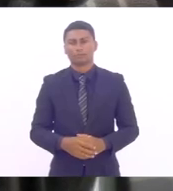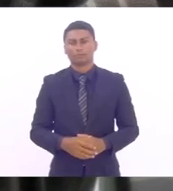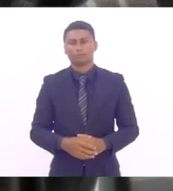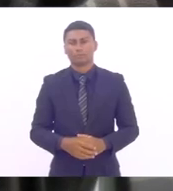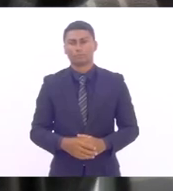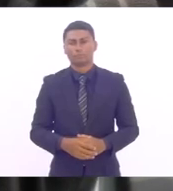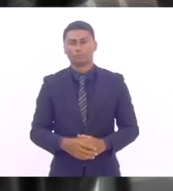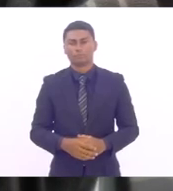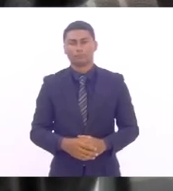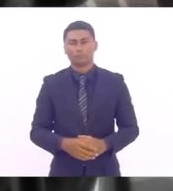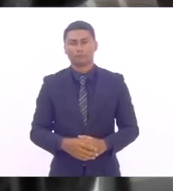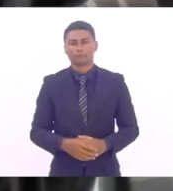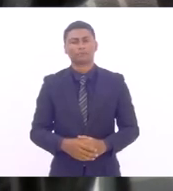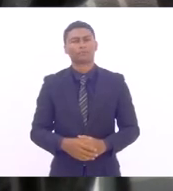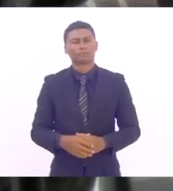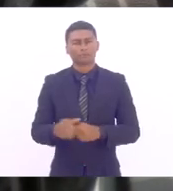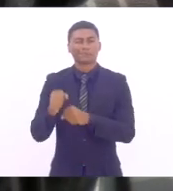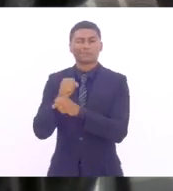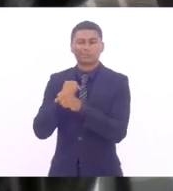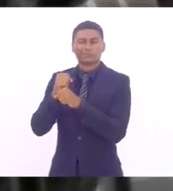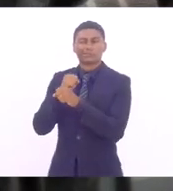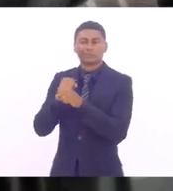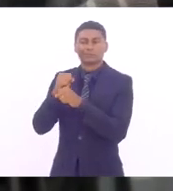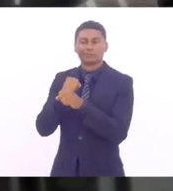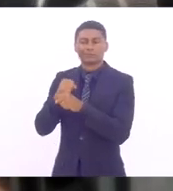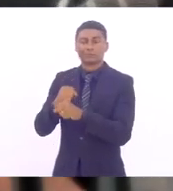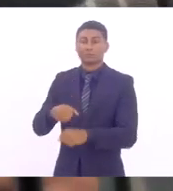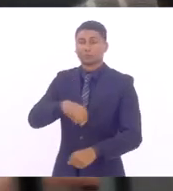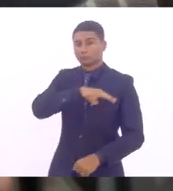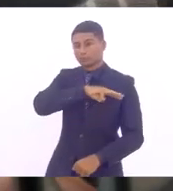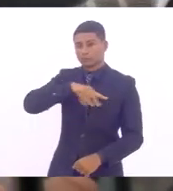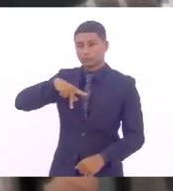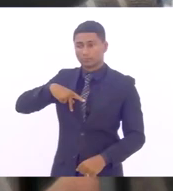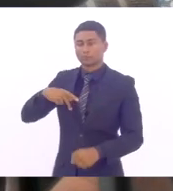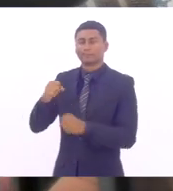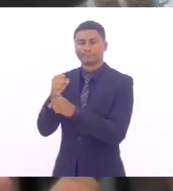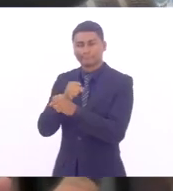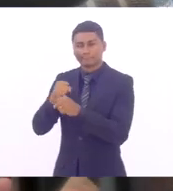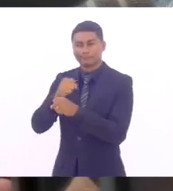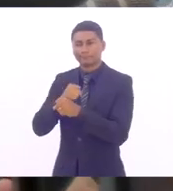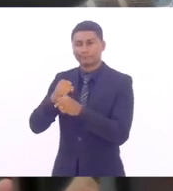Já é de longa data que o Ministério Público atua